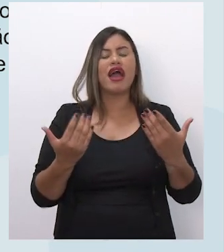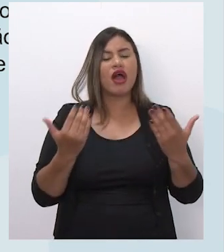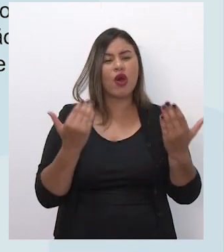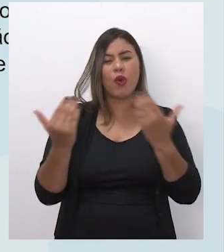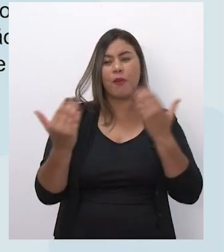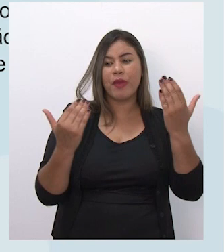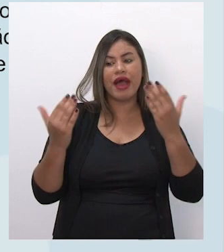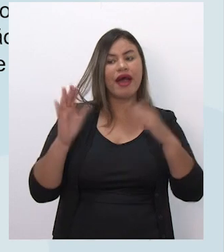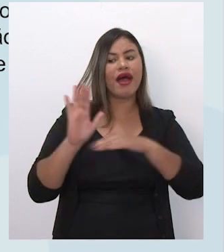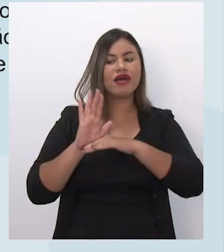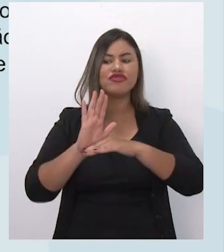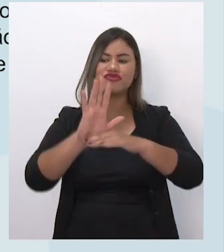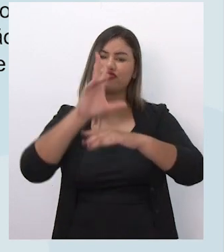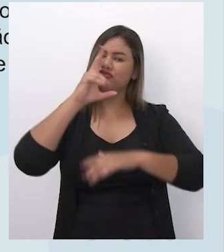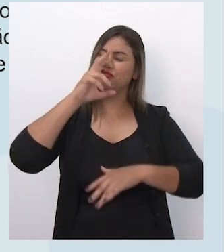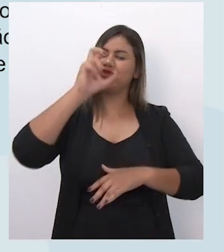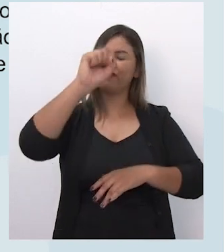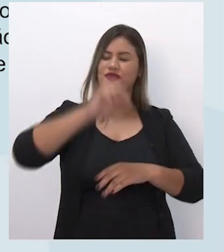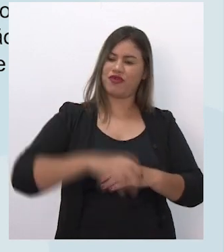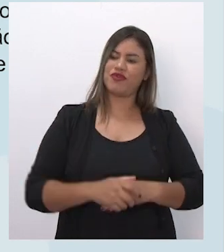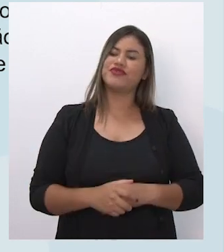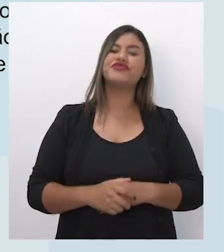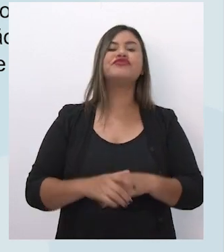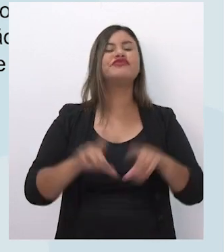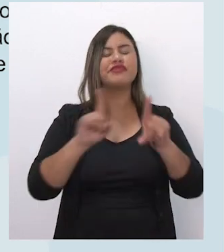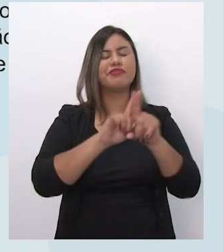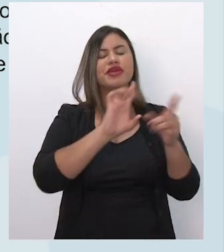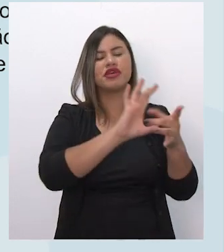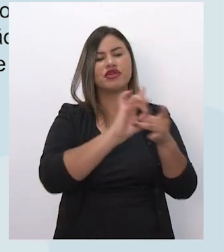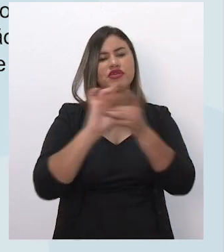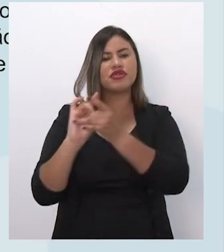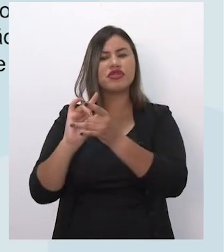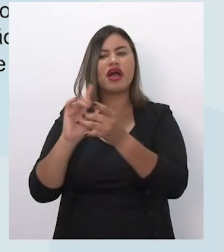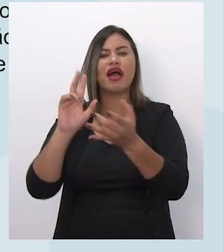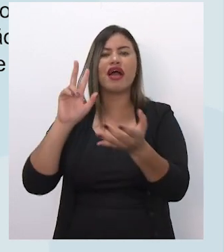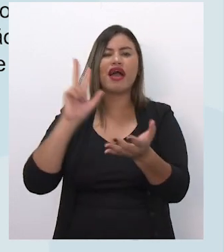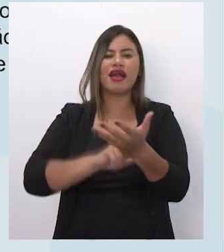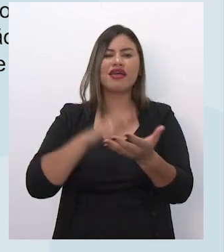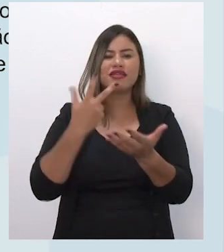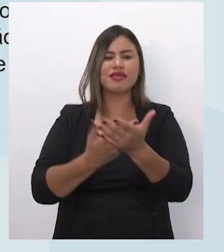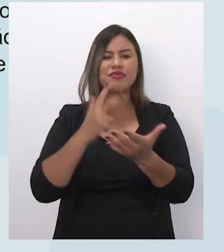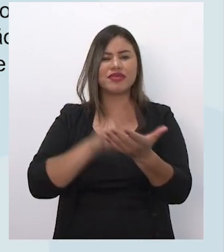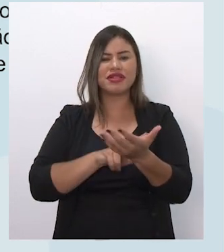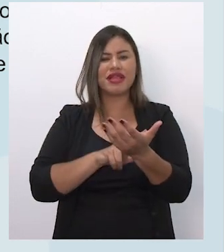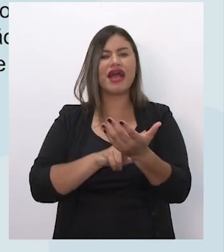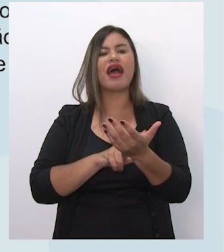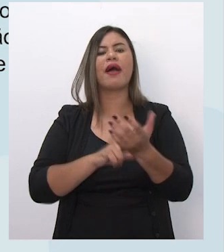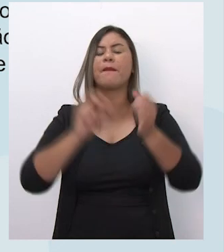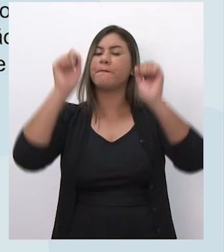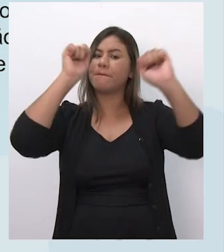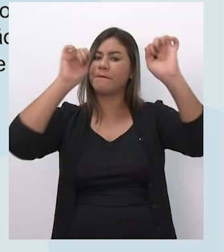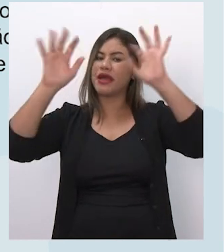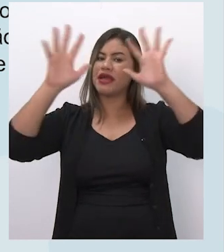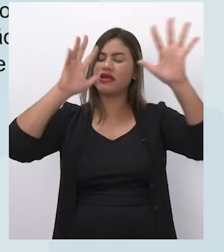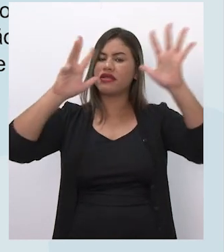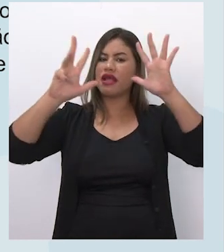enriquece, contextualizar e interpretar as fontes, refletindo historicamente, e aí,